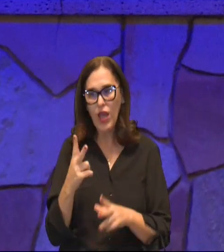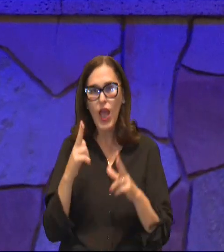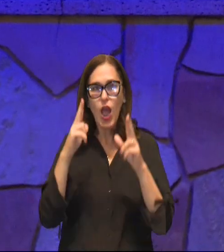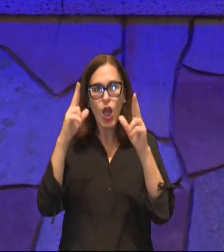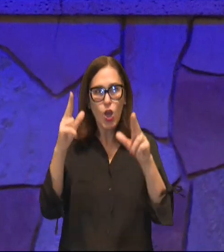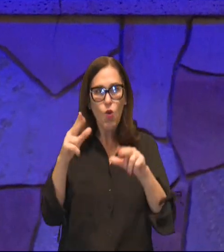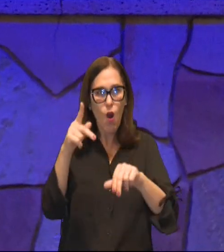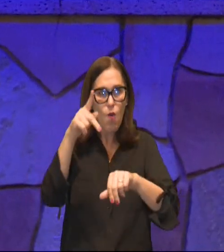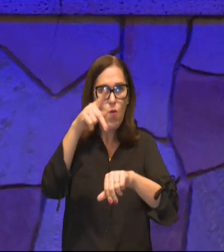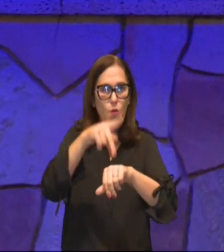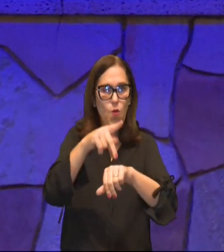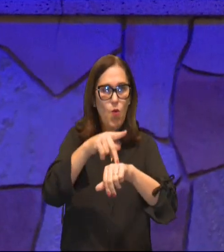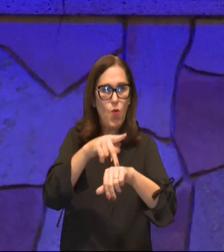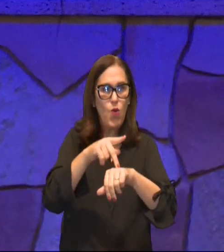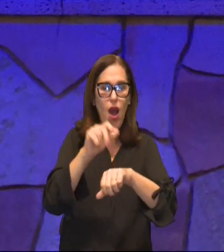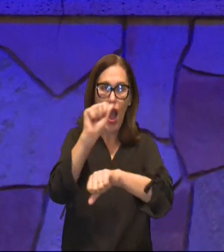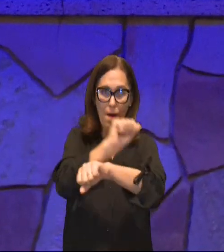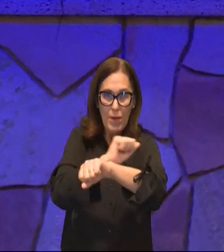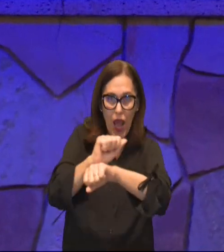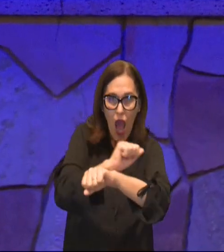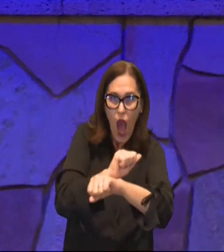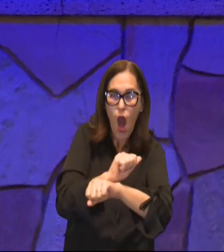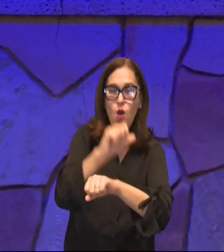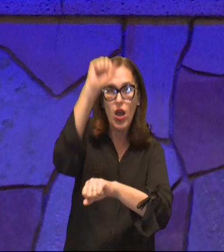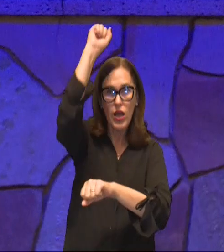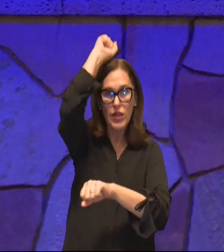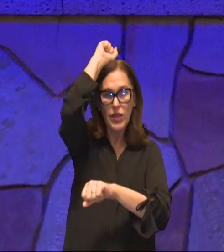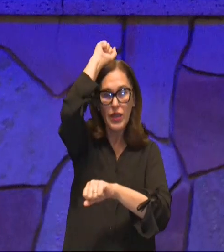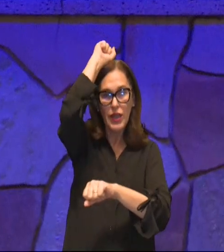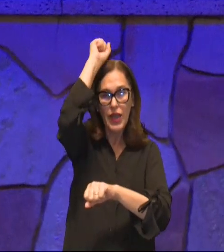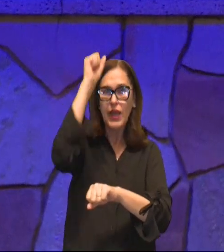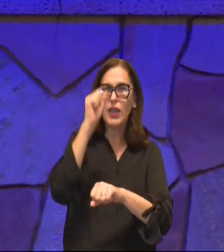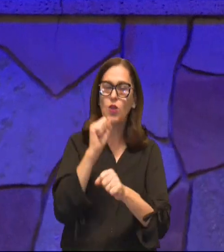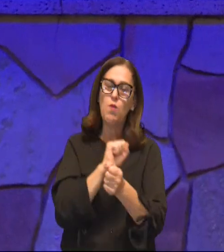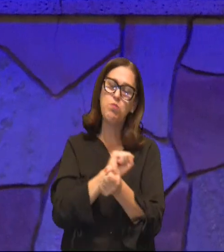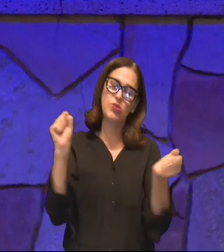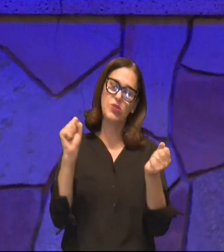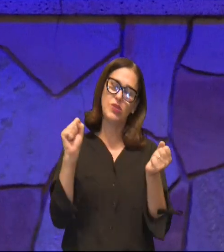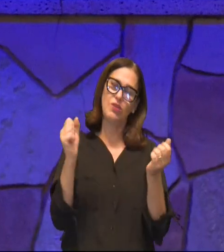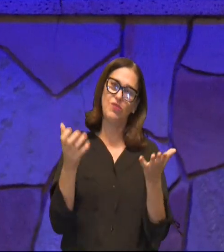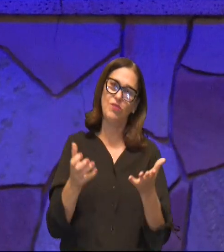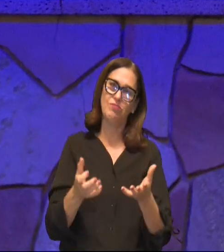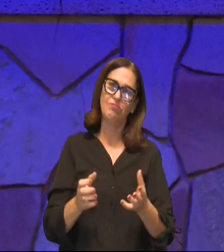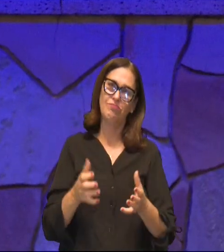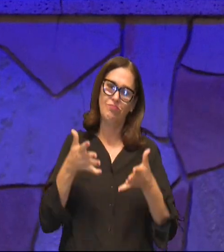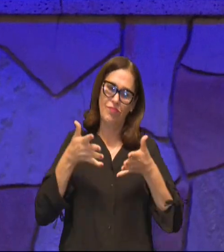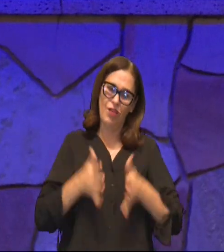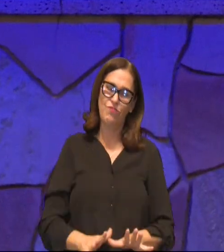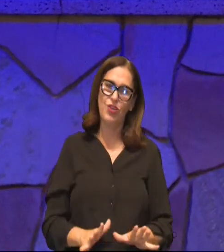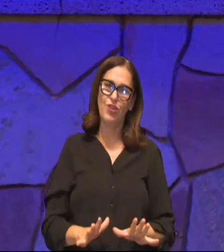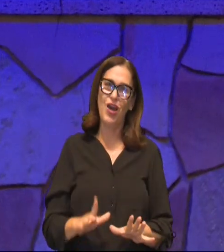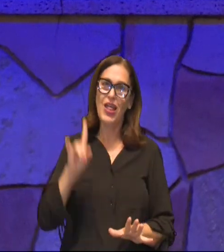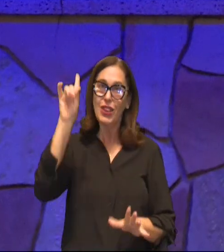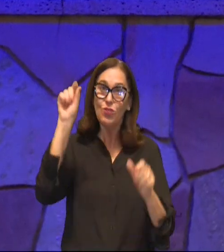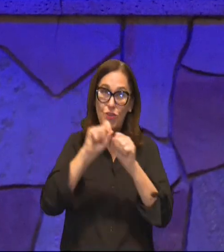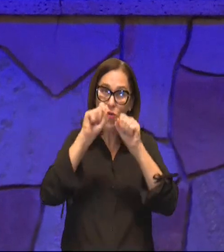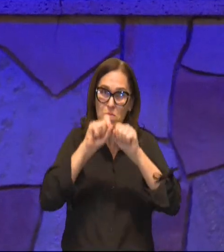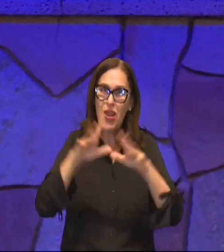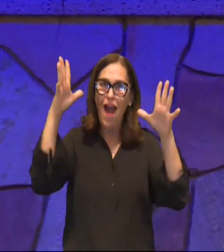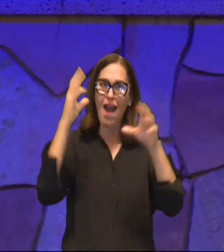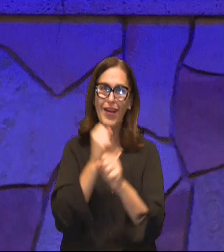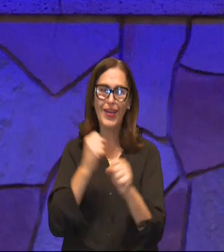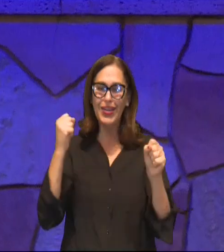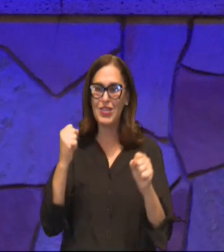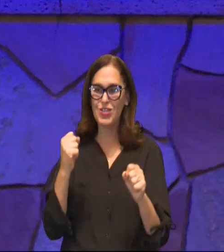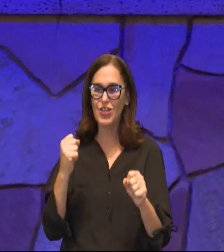da rocha, que era Abraão e Sara, que não poderia sair nada dali, Deus fez uma grande obra, um grande milagre.